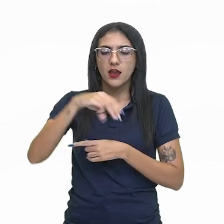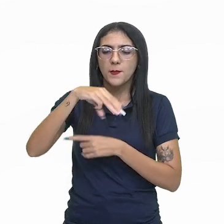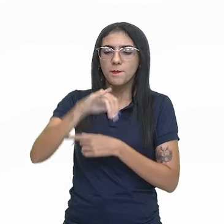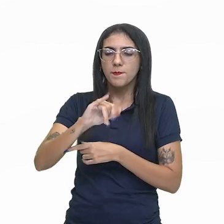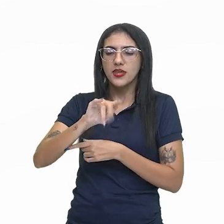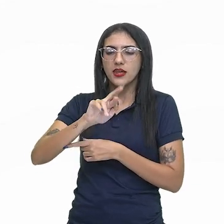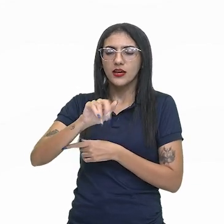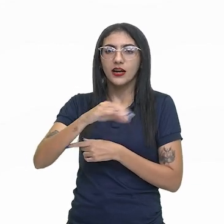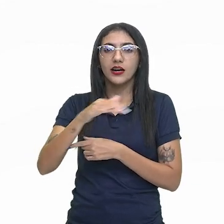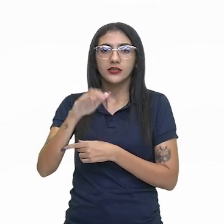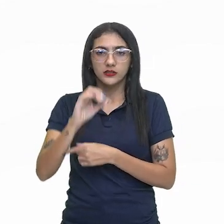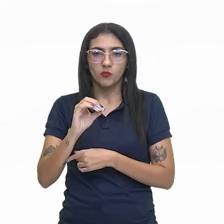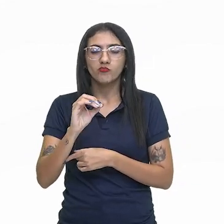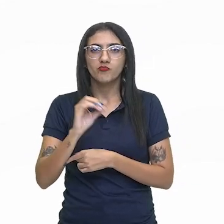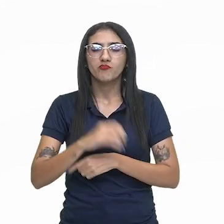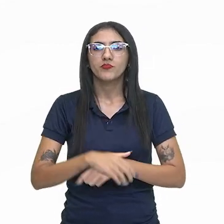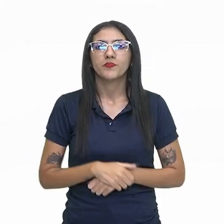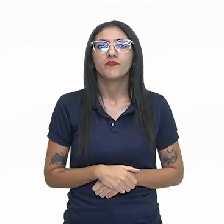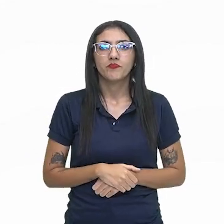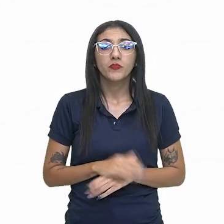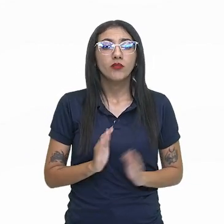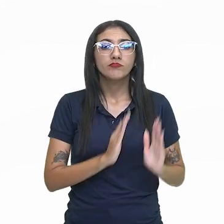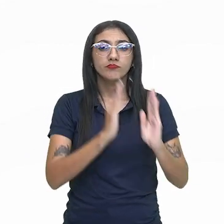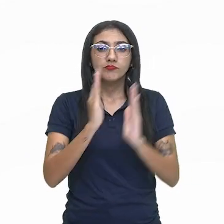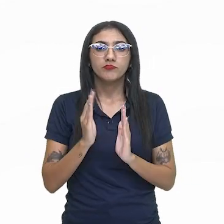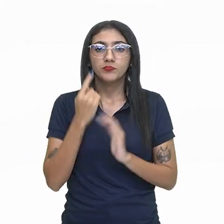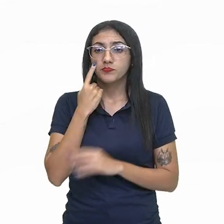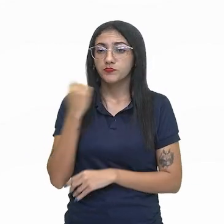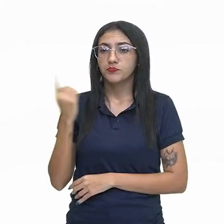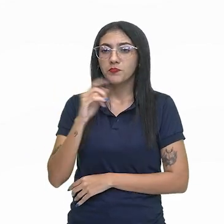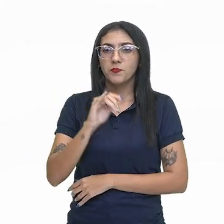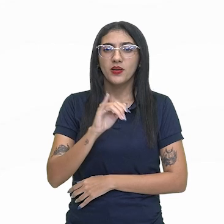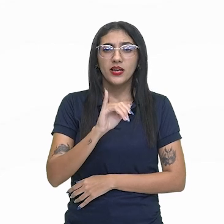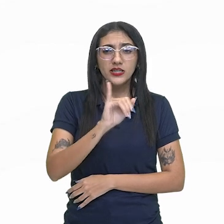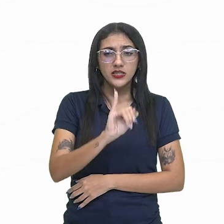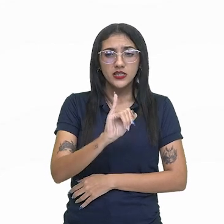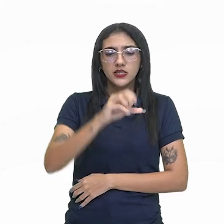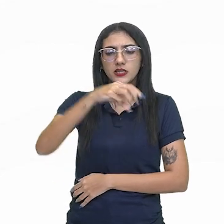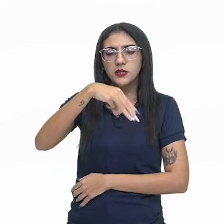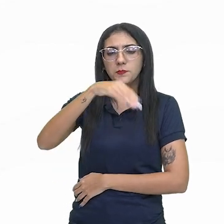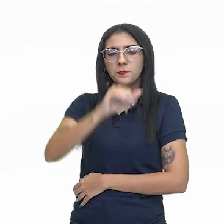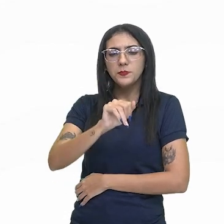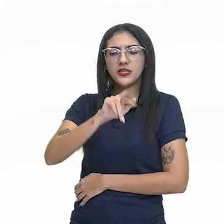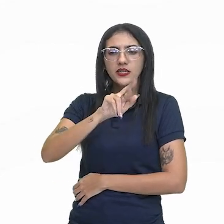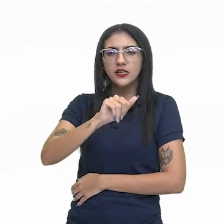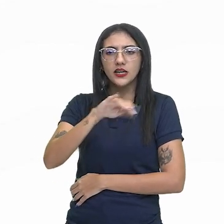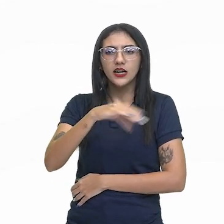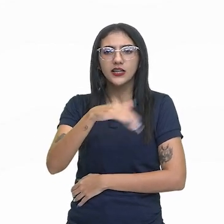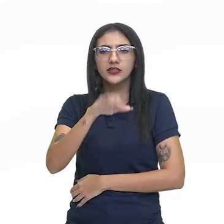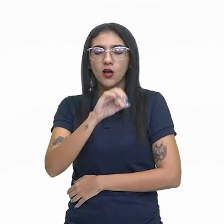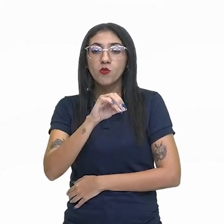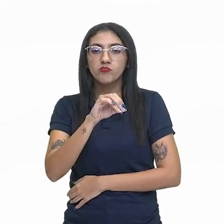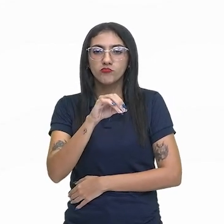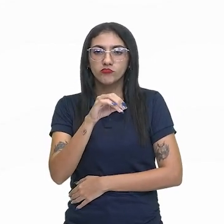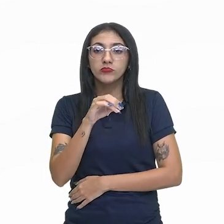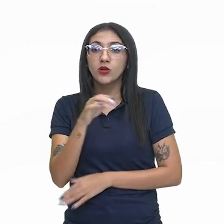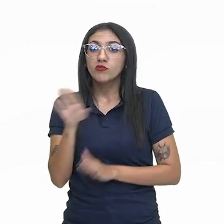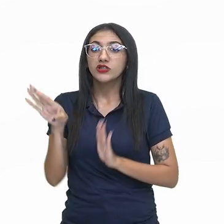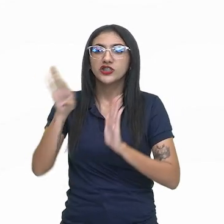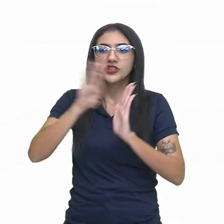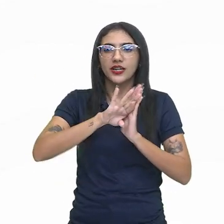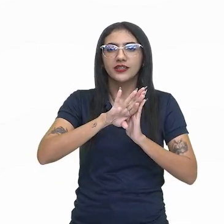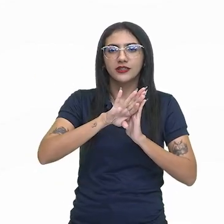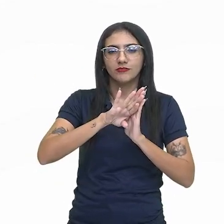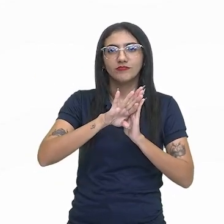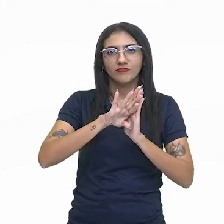esses dois conceitos. Já a imigração é quando aquela pessoa está dando entrada ali naquele país. Ela está